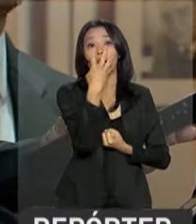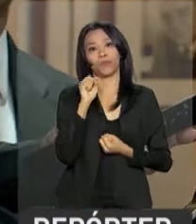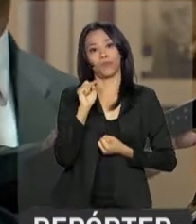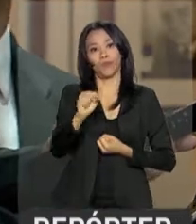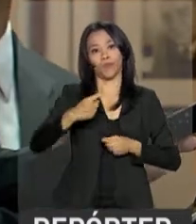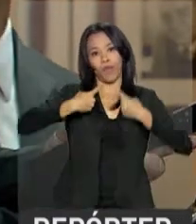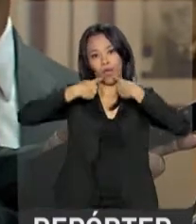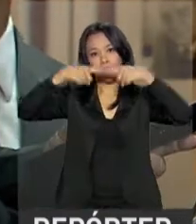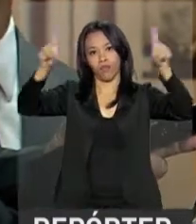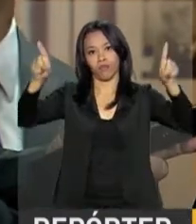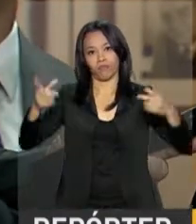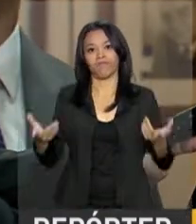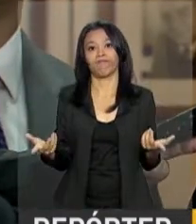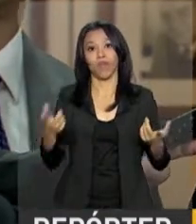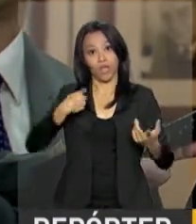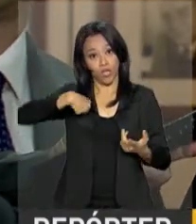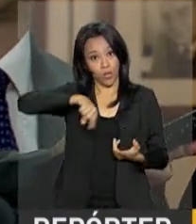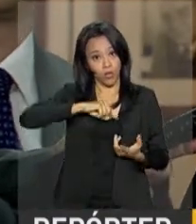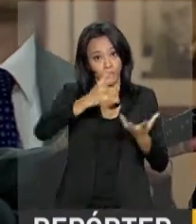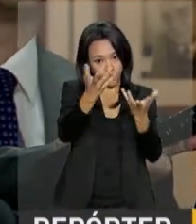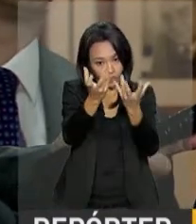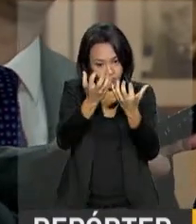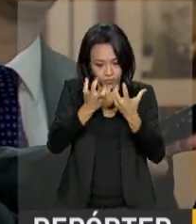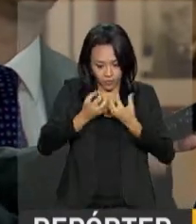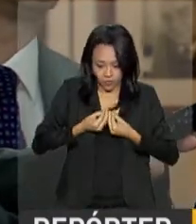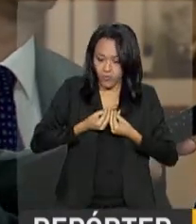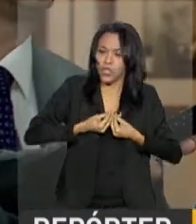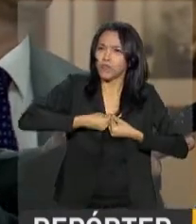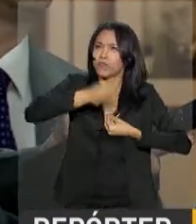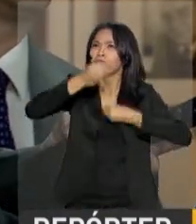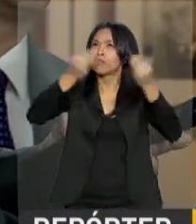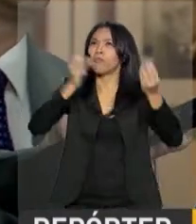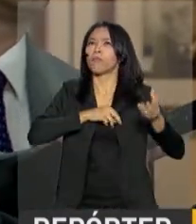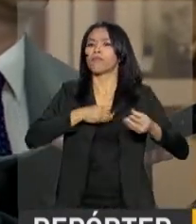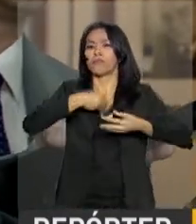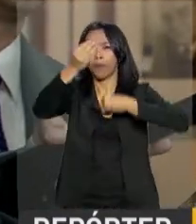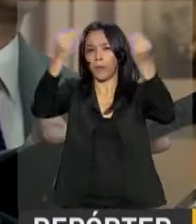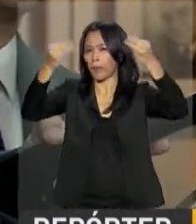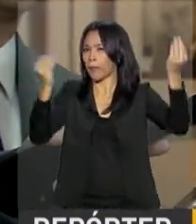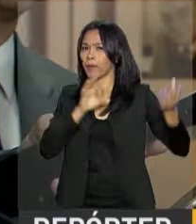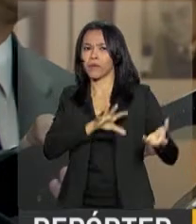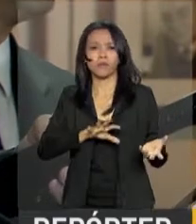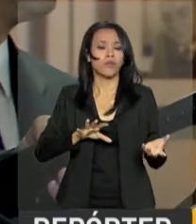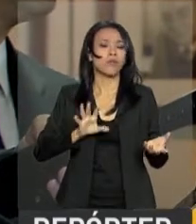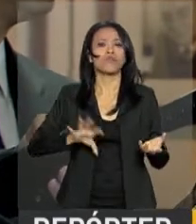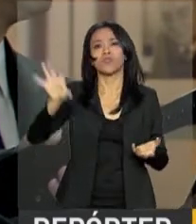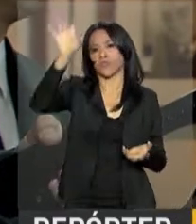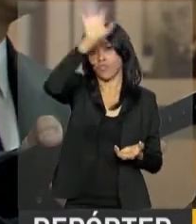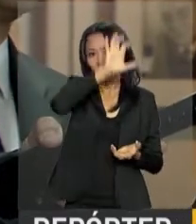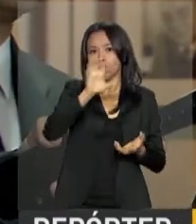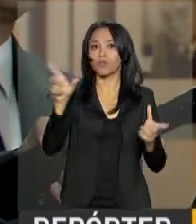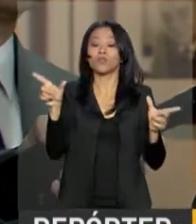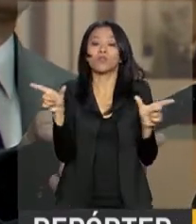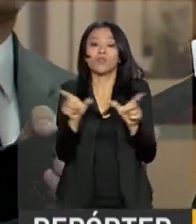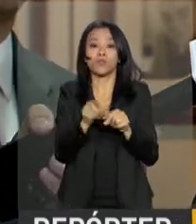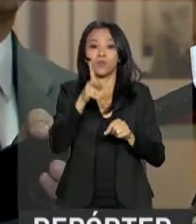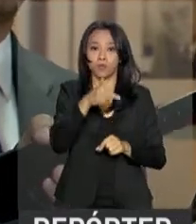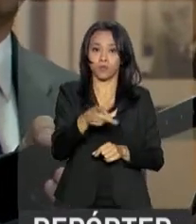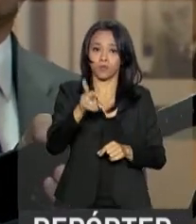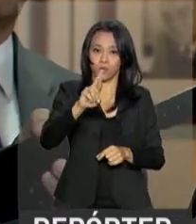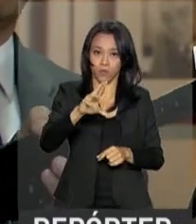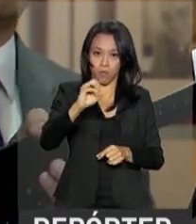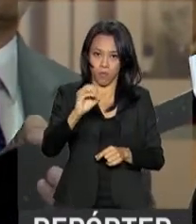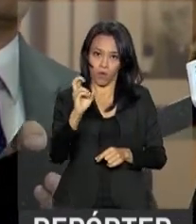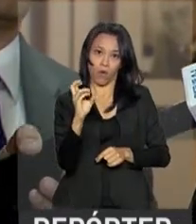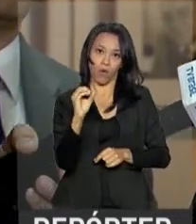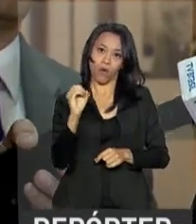e nós estamos repassando para todos os procons a 0 e também a própria secretaria de defesa do consumidor